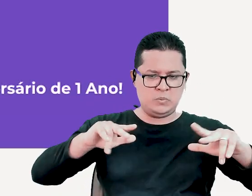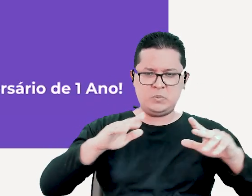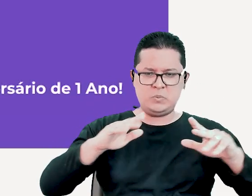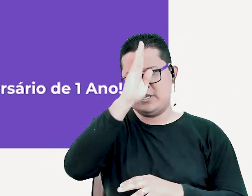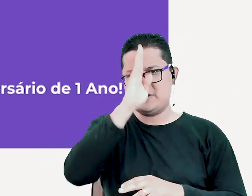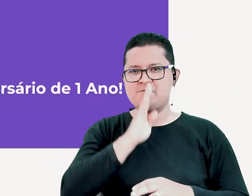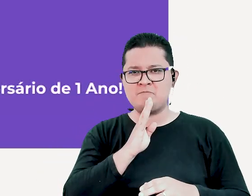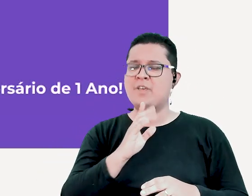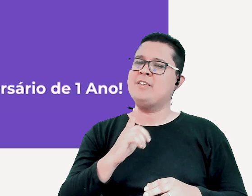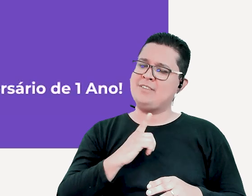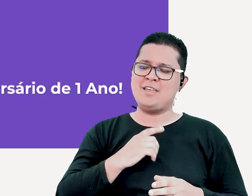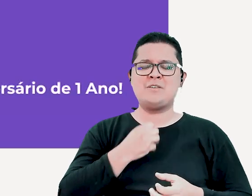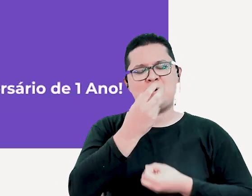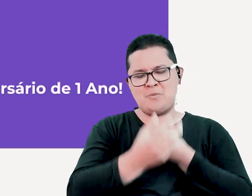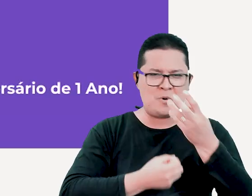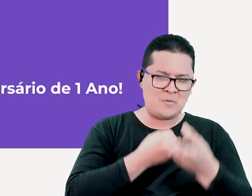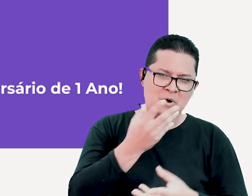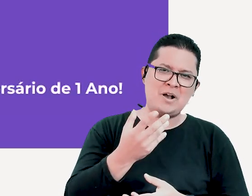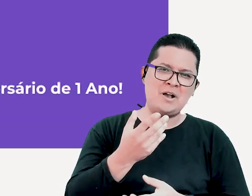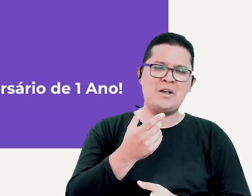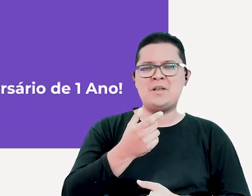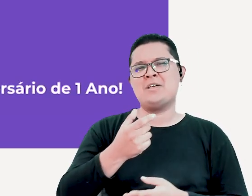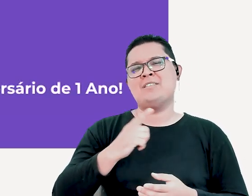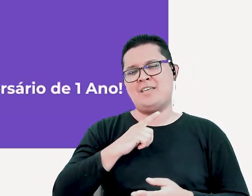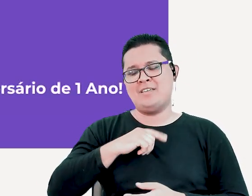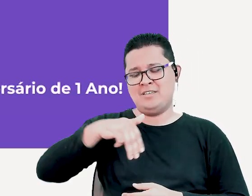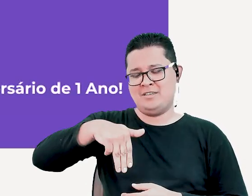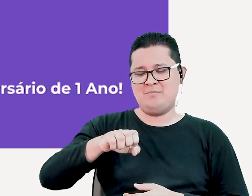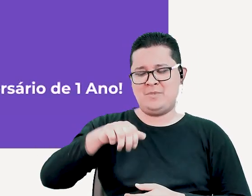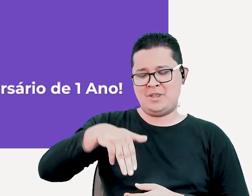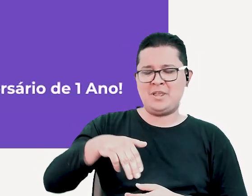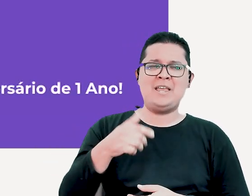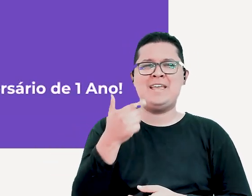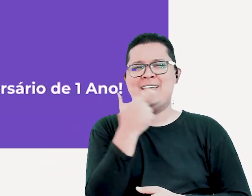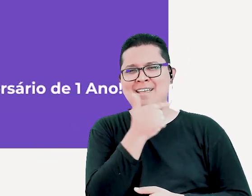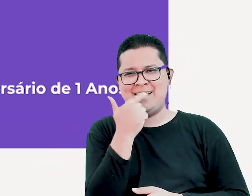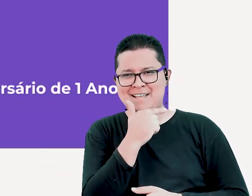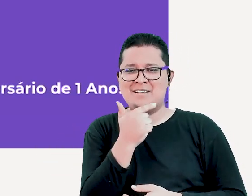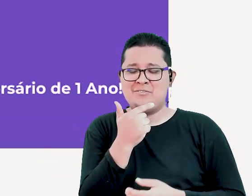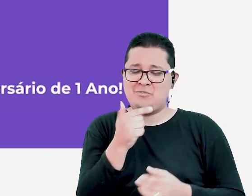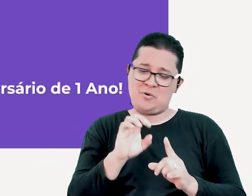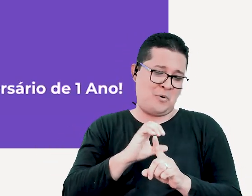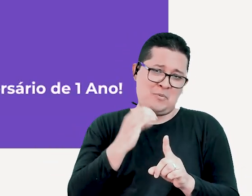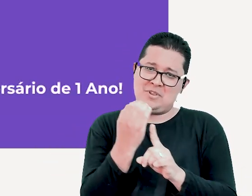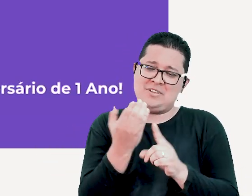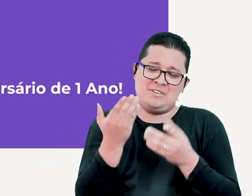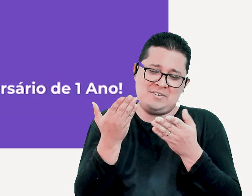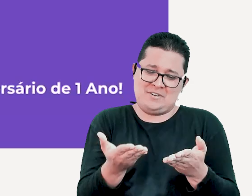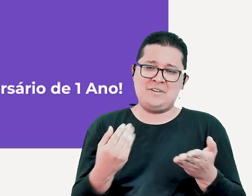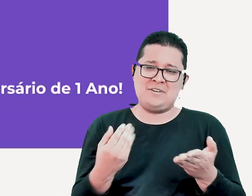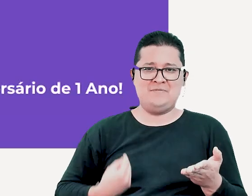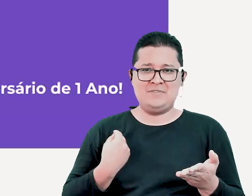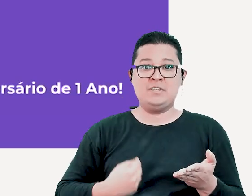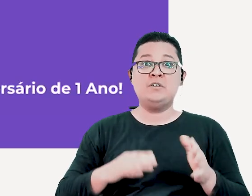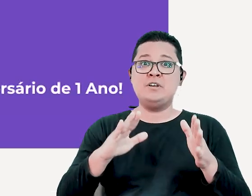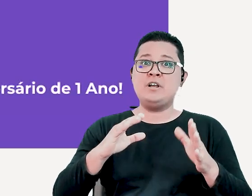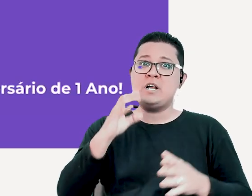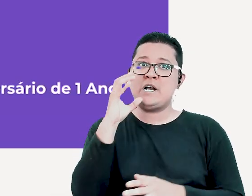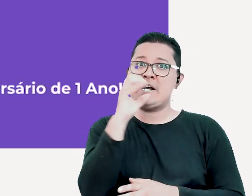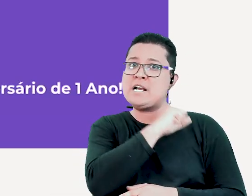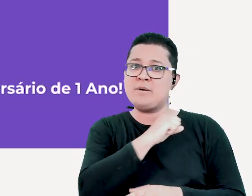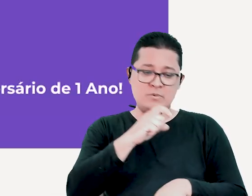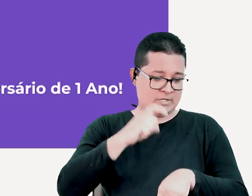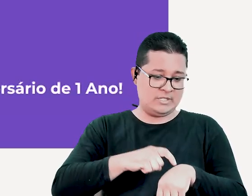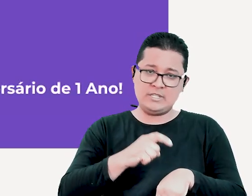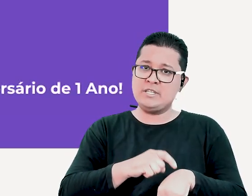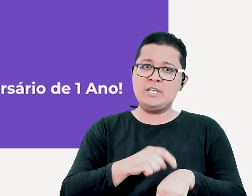de uns memes. Afinal, a comunidade também serve para isso. E o tempo passou muito rápido, gente. A gente já está completando um ano e a gente vai comemorar